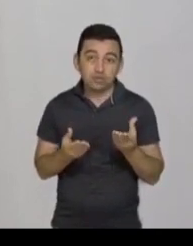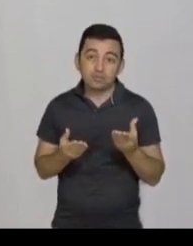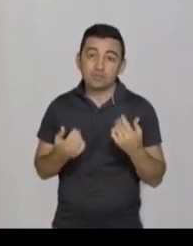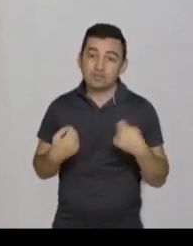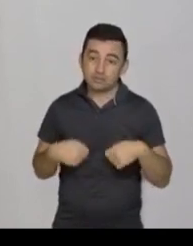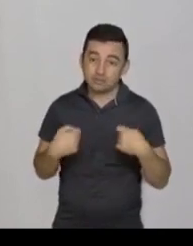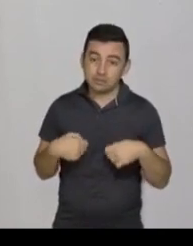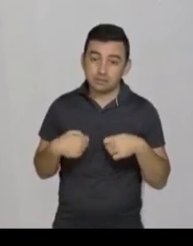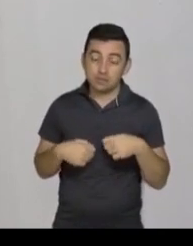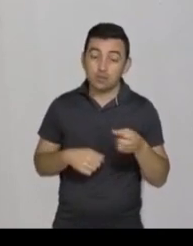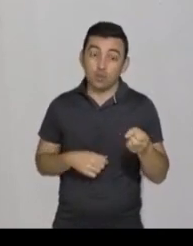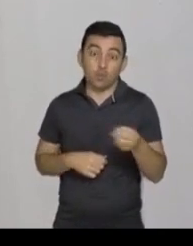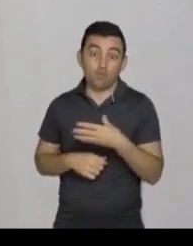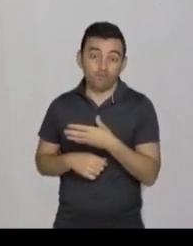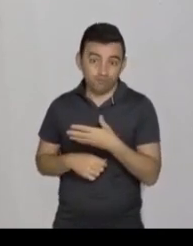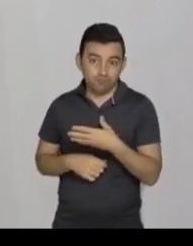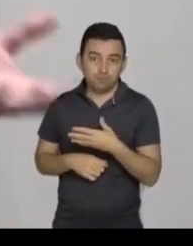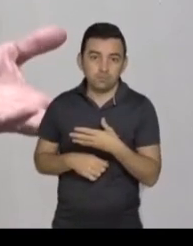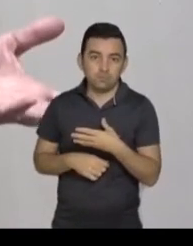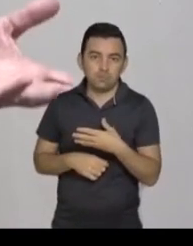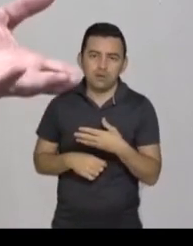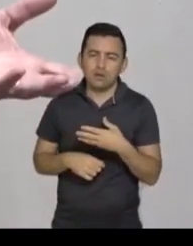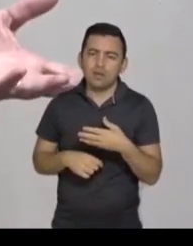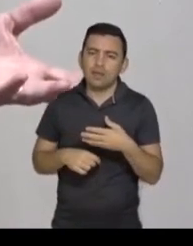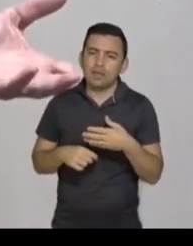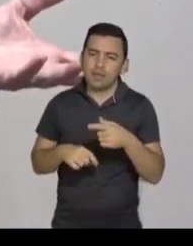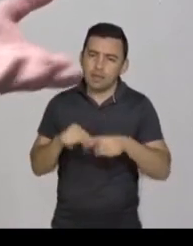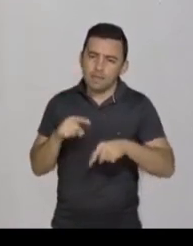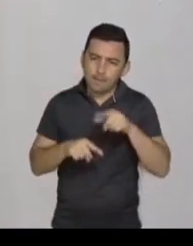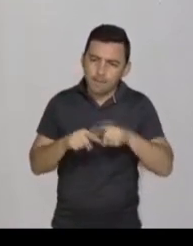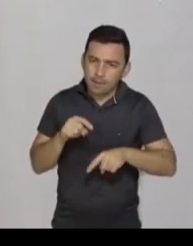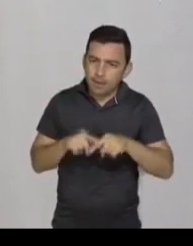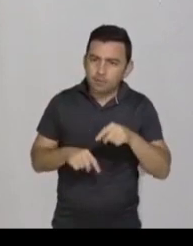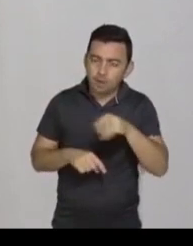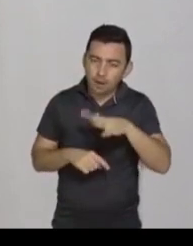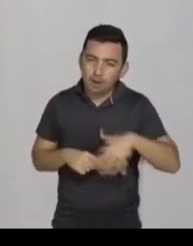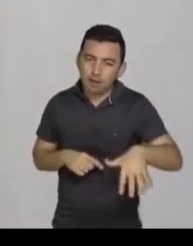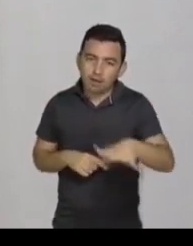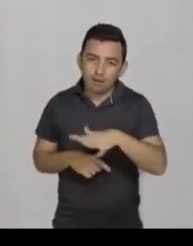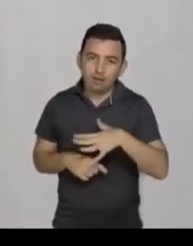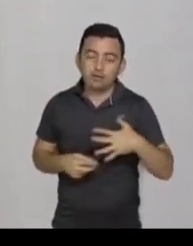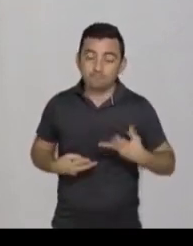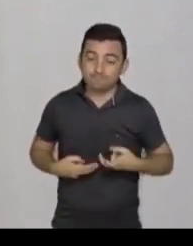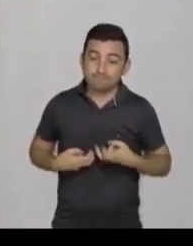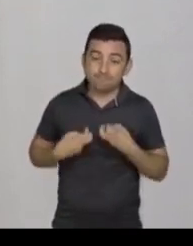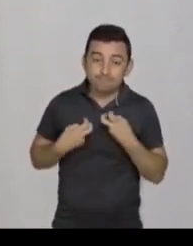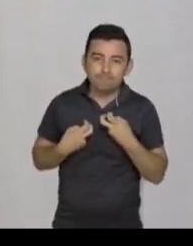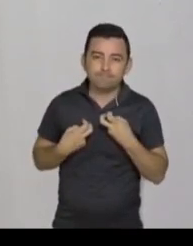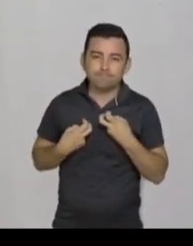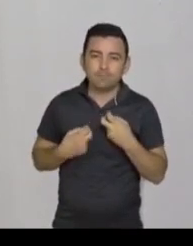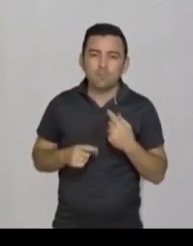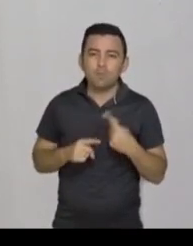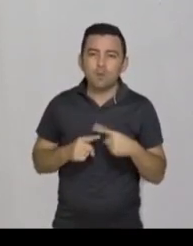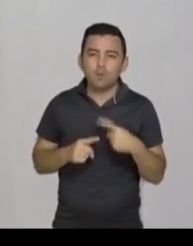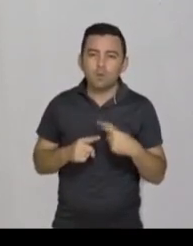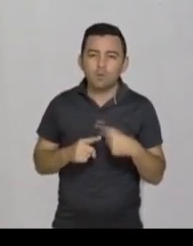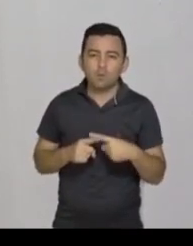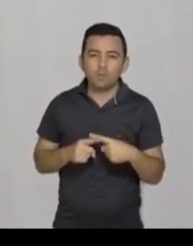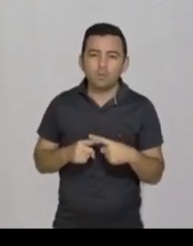uma renovação de equipamentos na área da Oncologia porque até